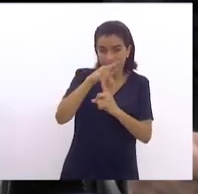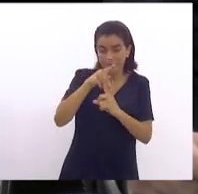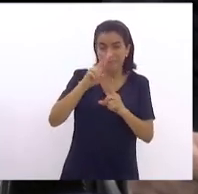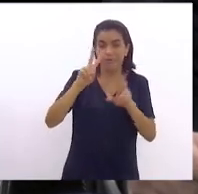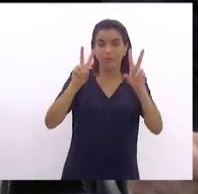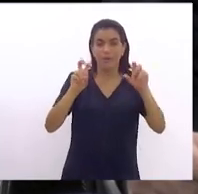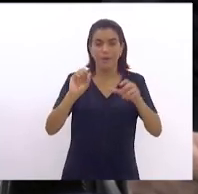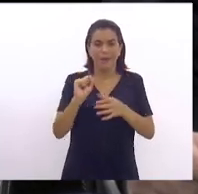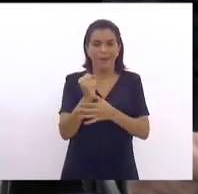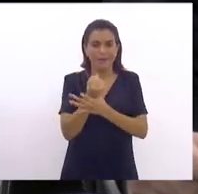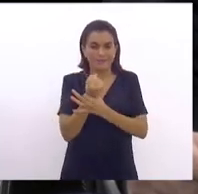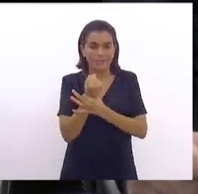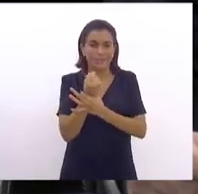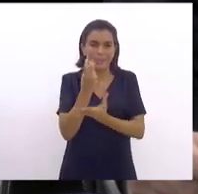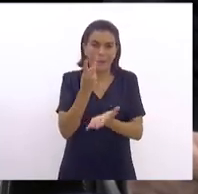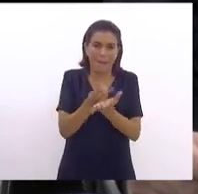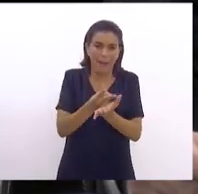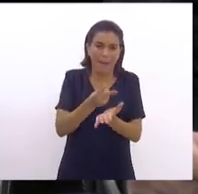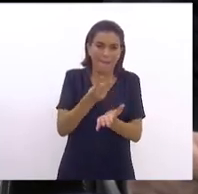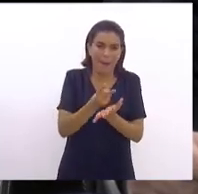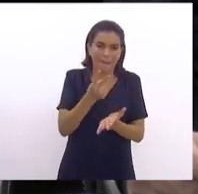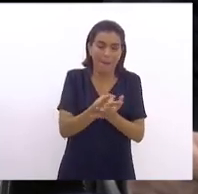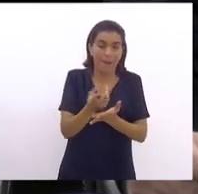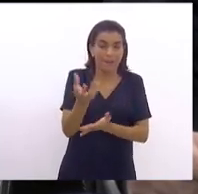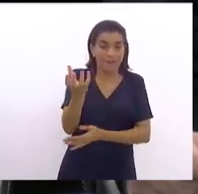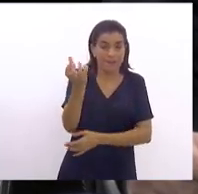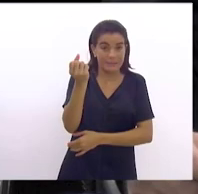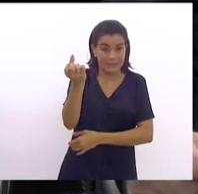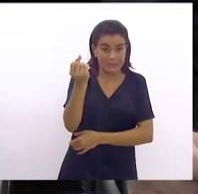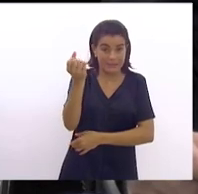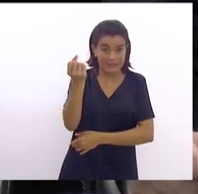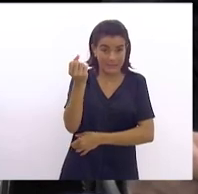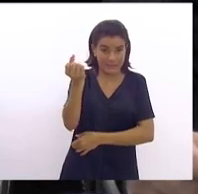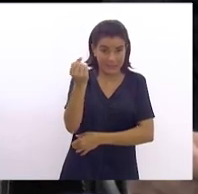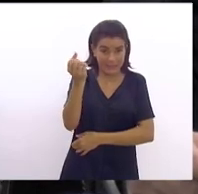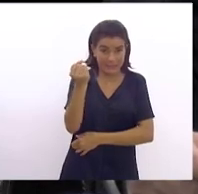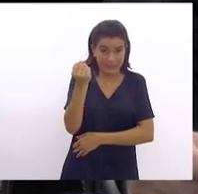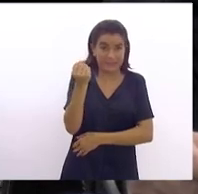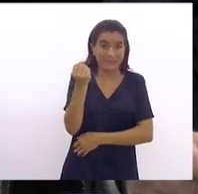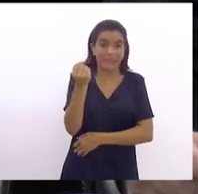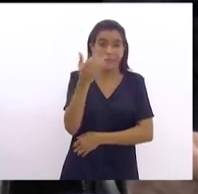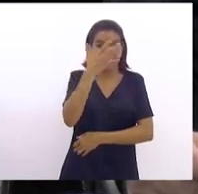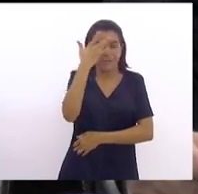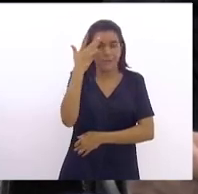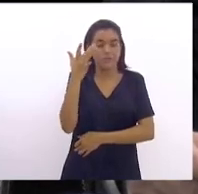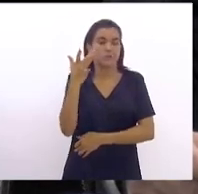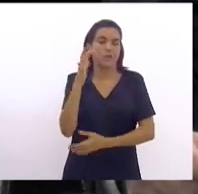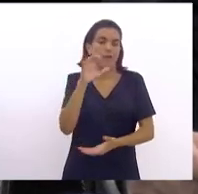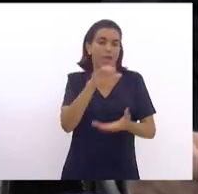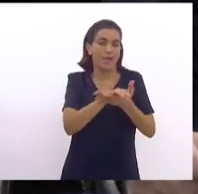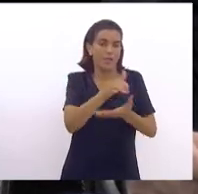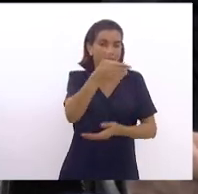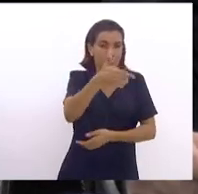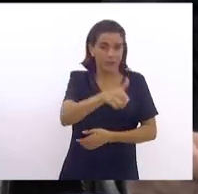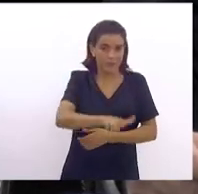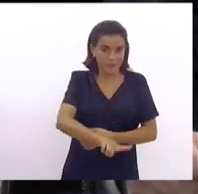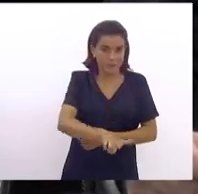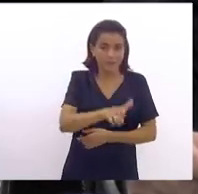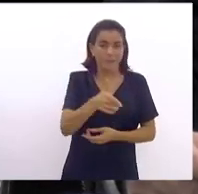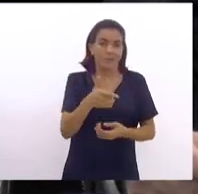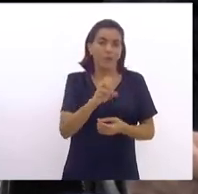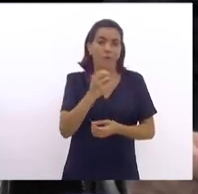da permanência da pensão para aqueles que contraem novos casamentos e